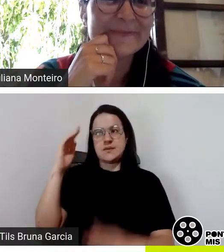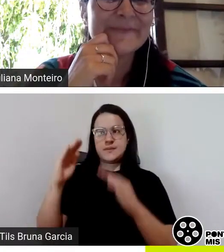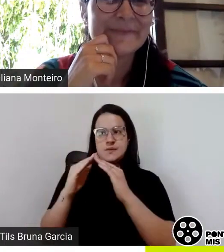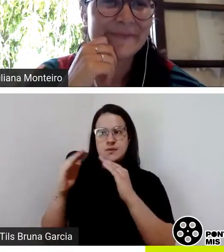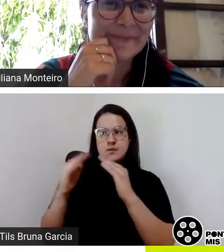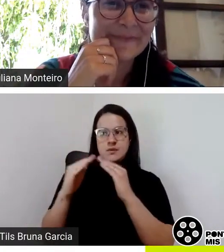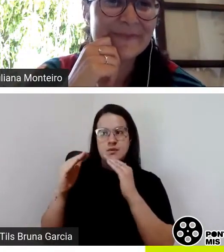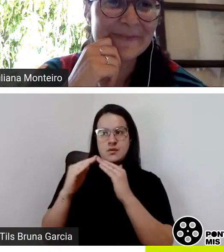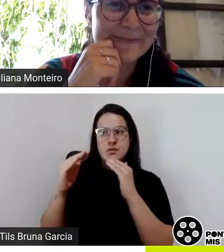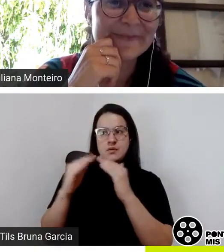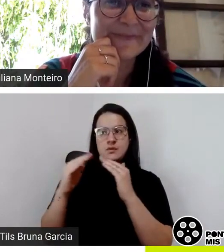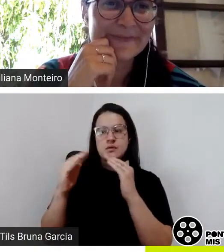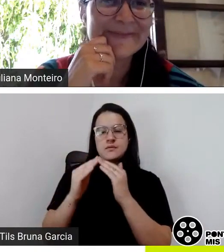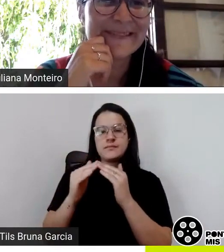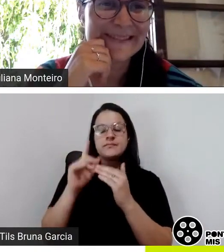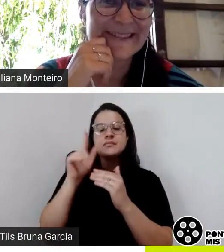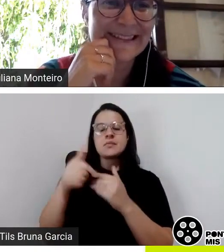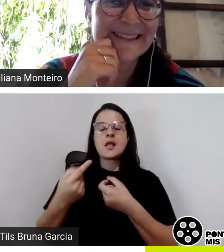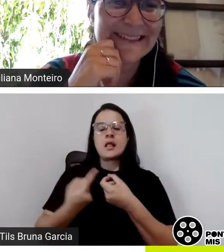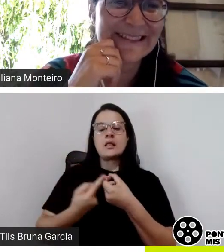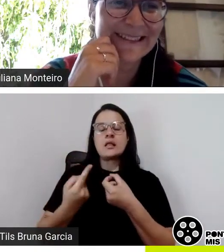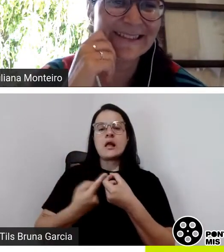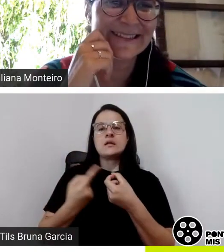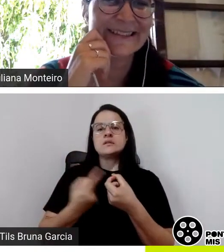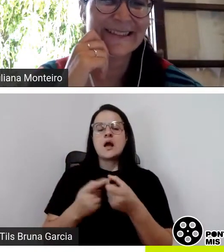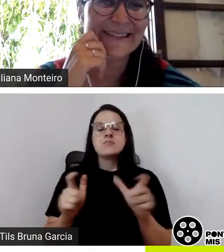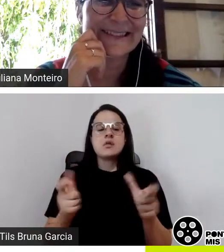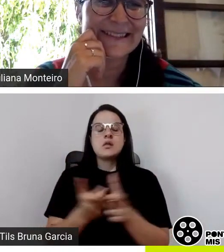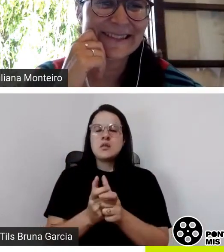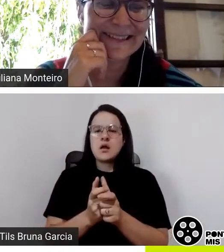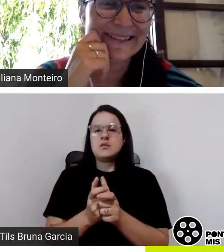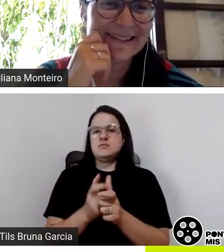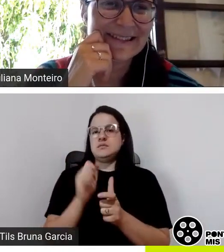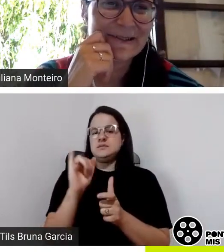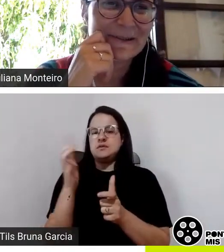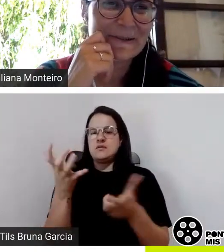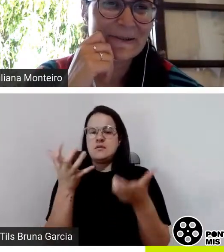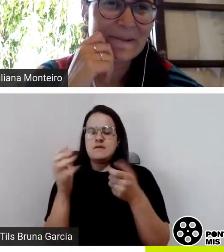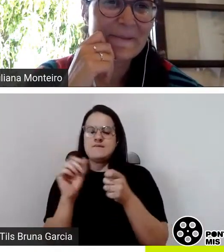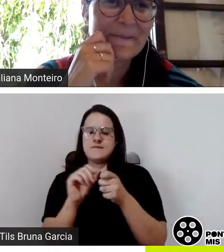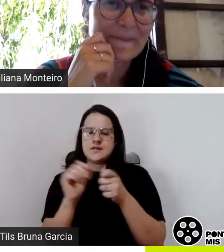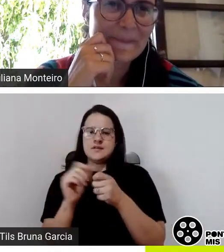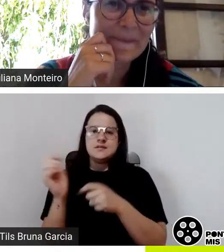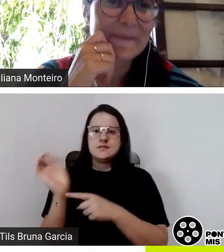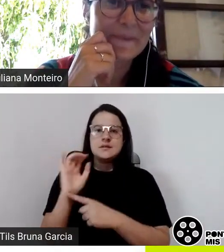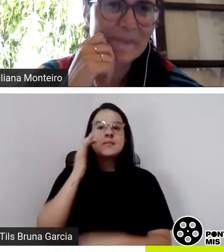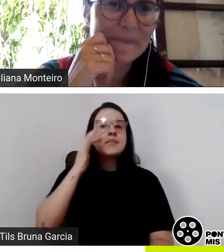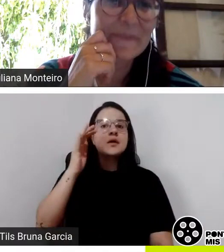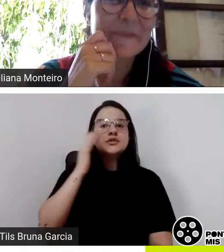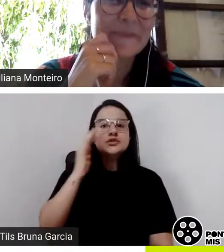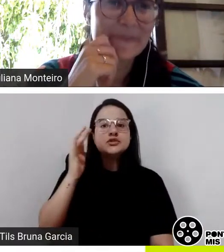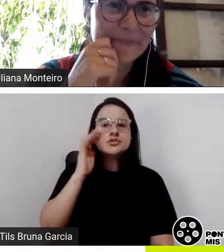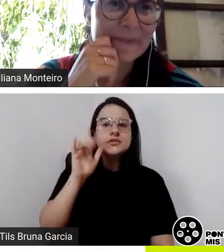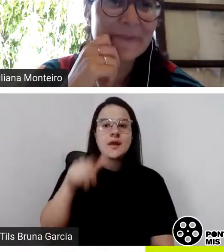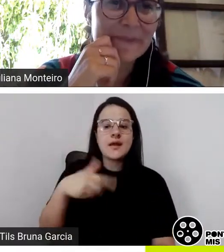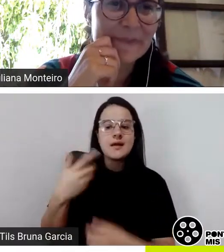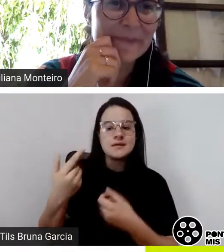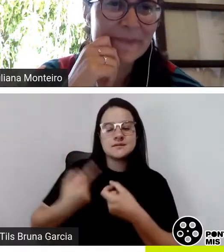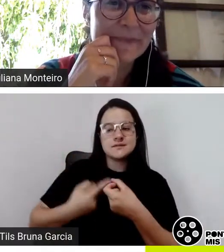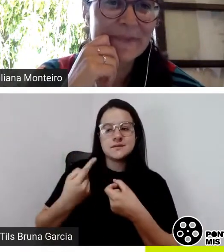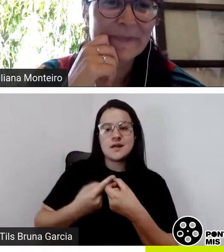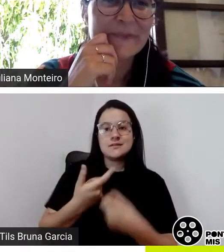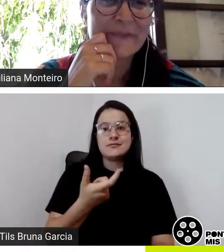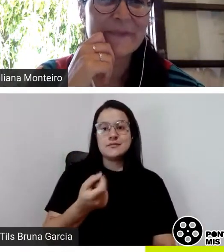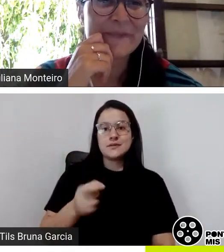uma cidadezinha mínima, se eu quiser fazer cinema. E aí eu pensei, imagina uma cidadezinha mínima, o que tem 20 mil habitantes? 20 mil habitantes